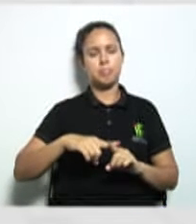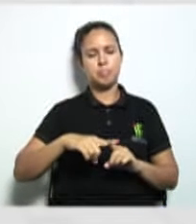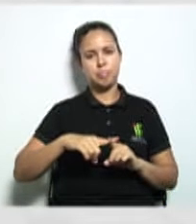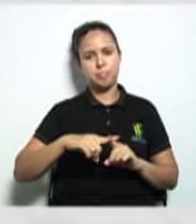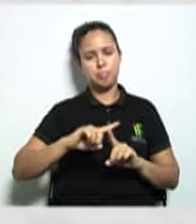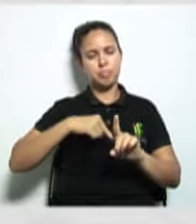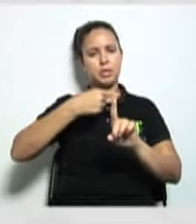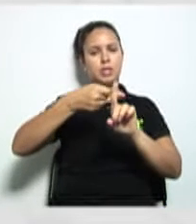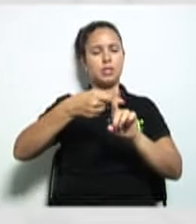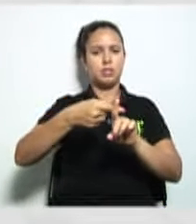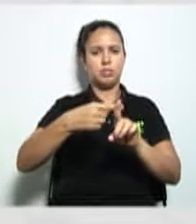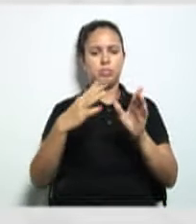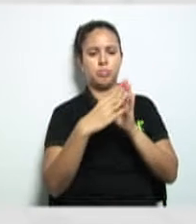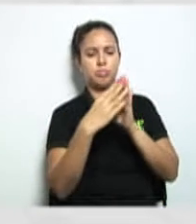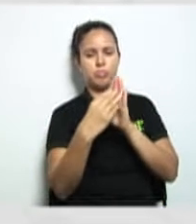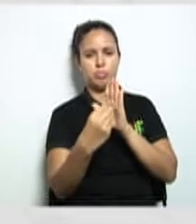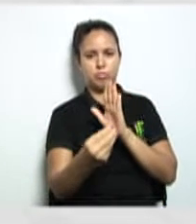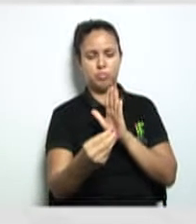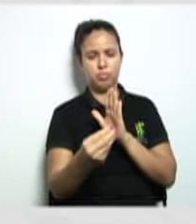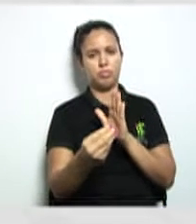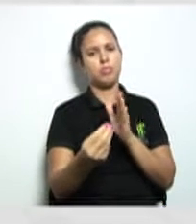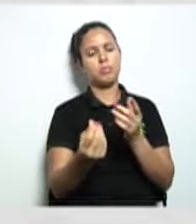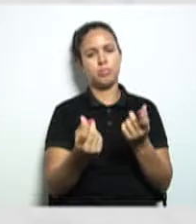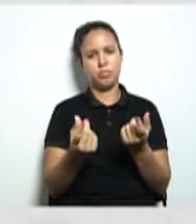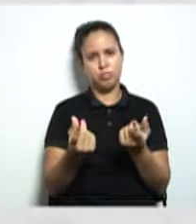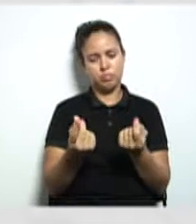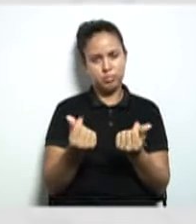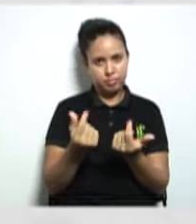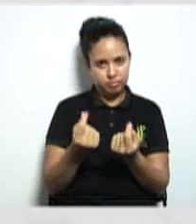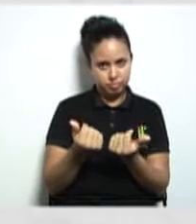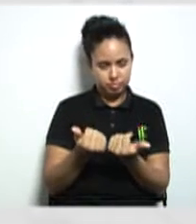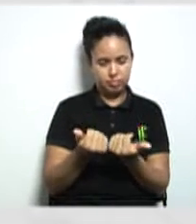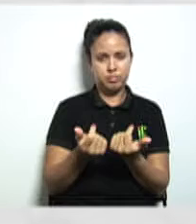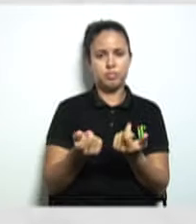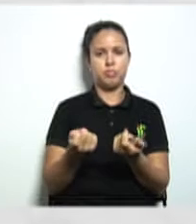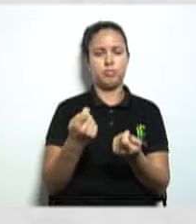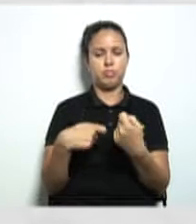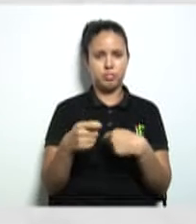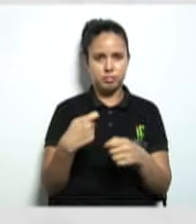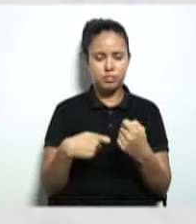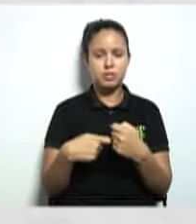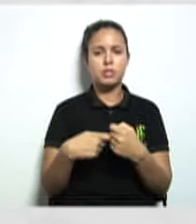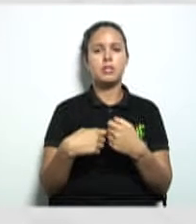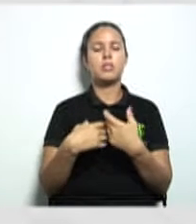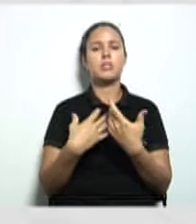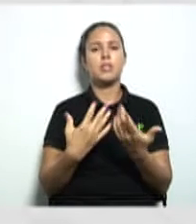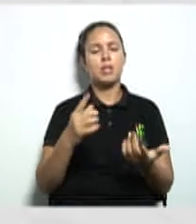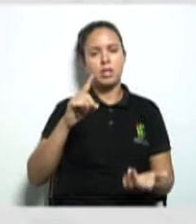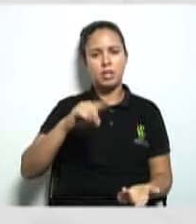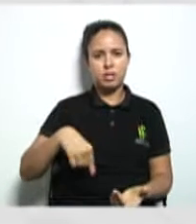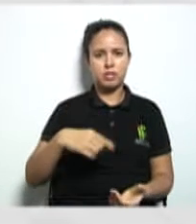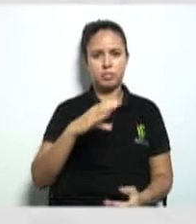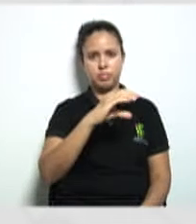negócio. Por quê que ele é mais do que um modelo de negócio? Ou seja, ele é uma